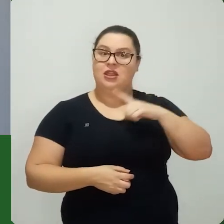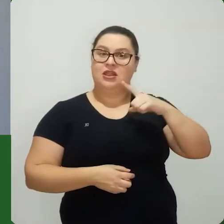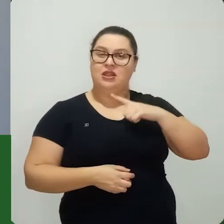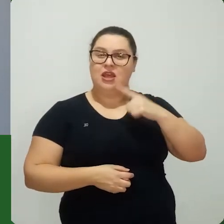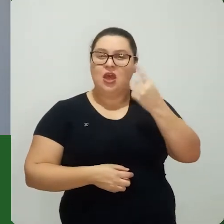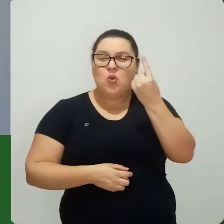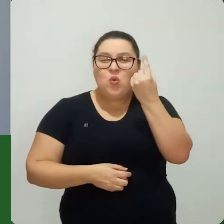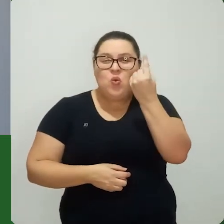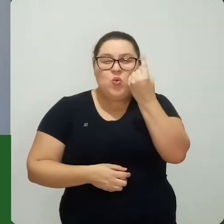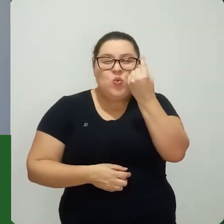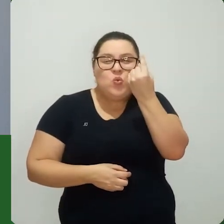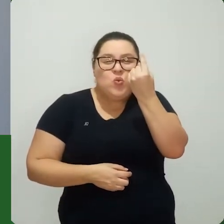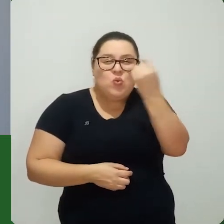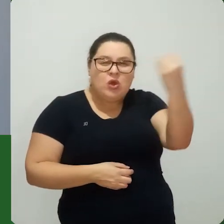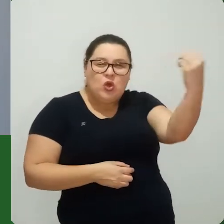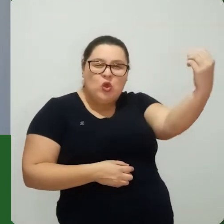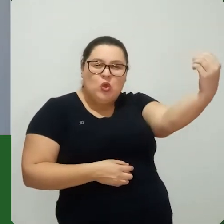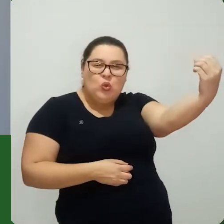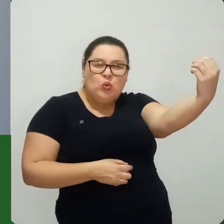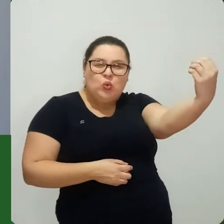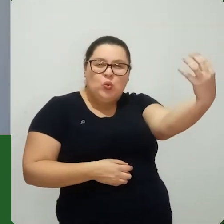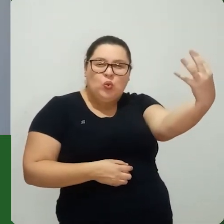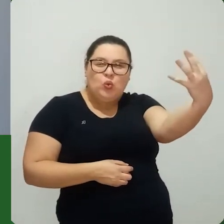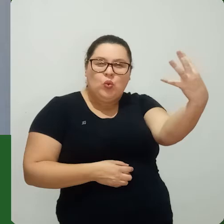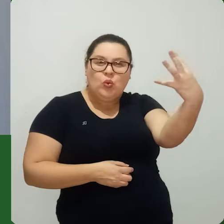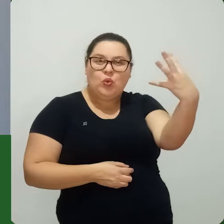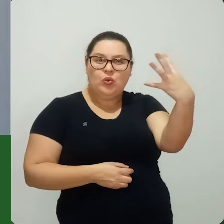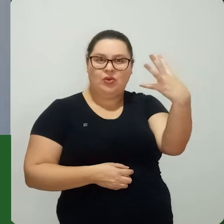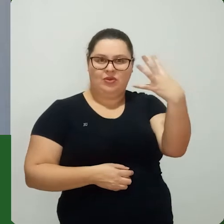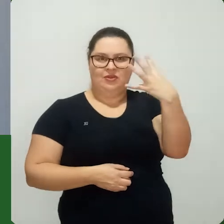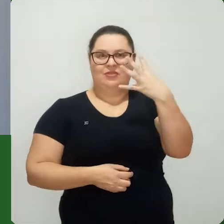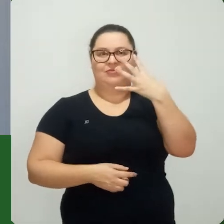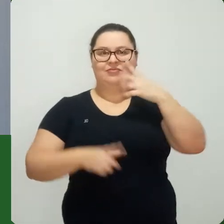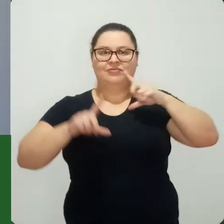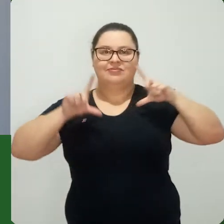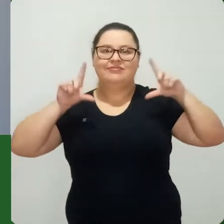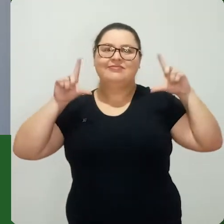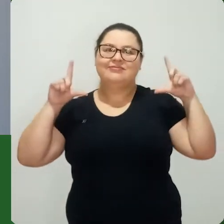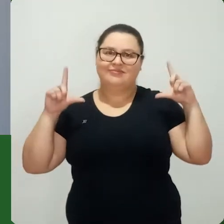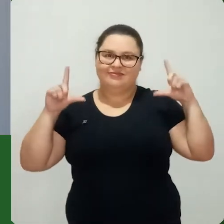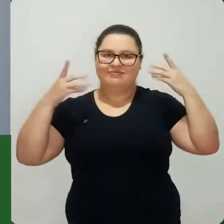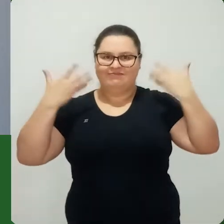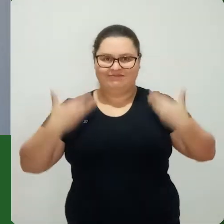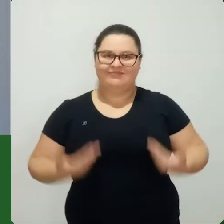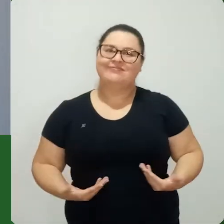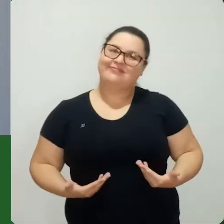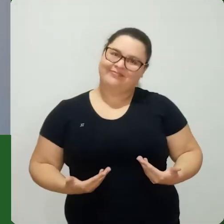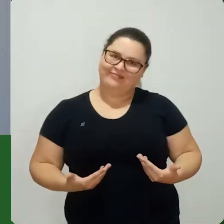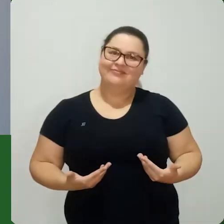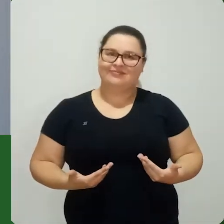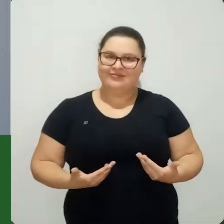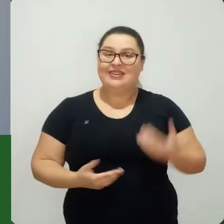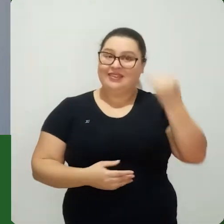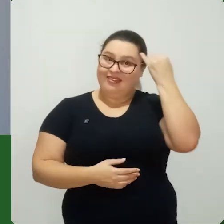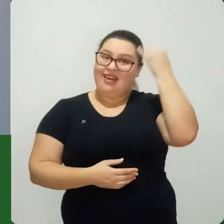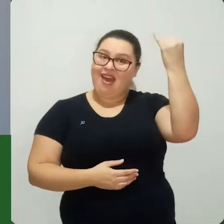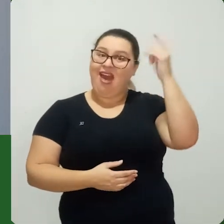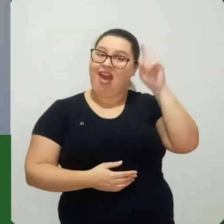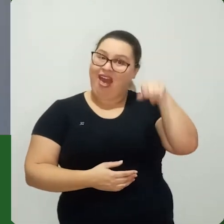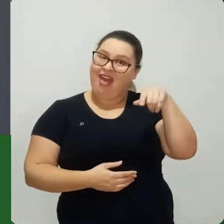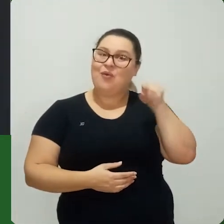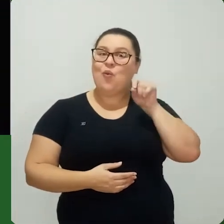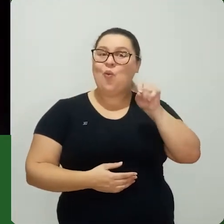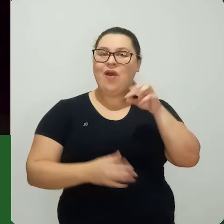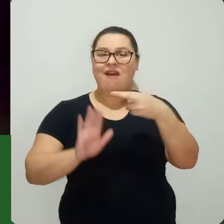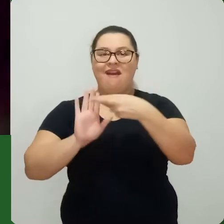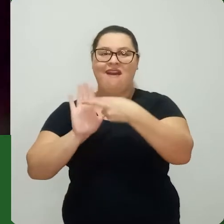partir desse furinho. Então a ideia é que esse aqui é o princípio da câmara escura. Ele era usado lá atrás, mas ele é usado hoje. Ele é